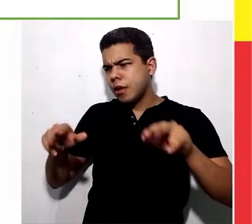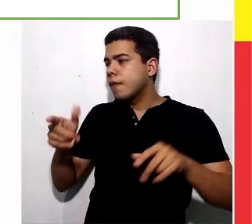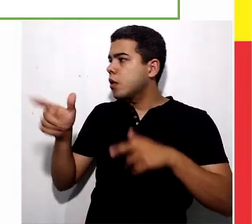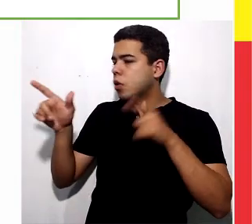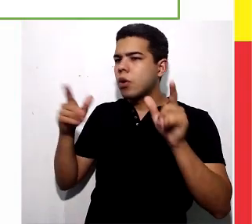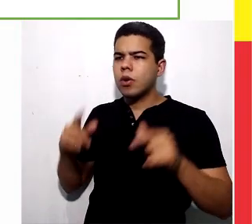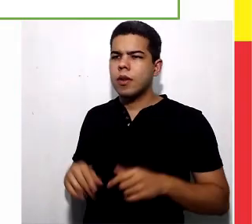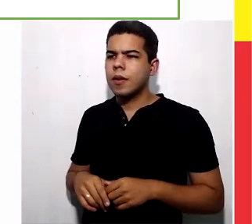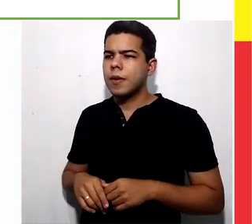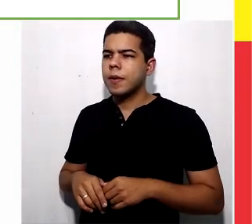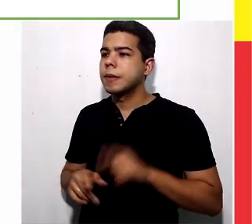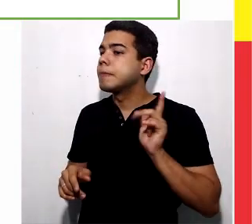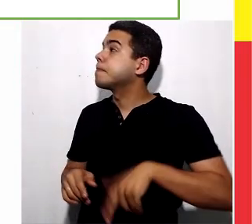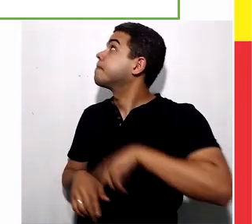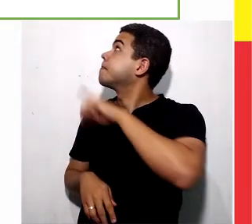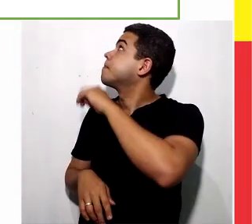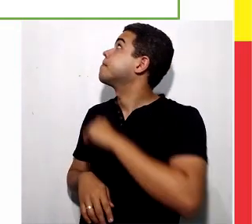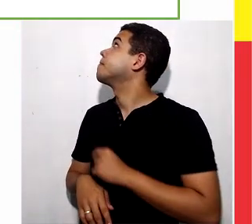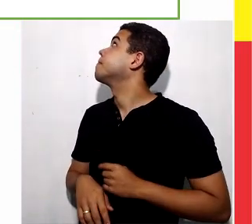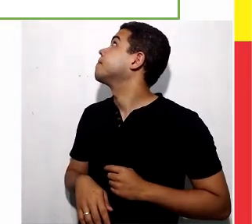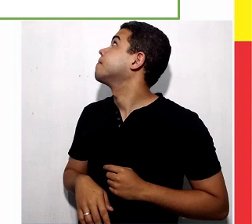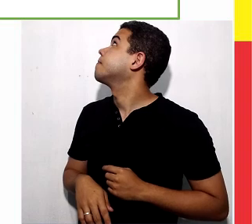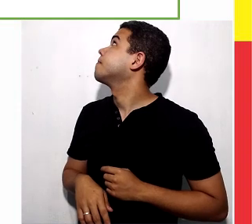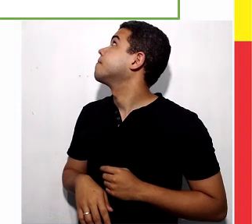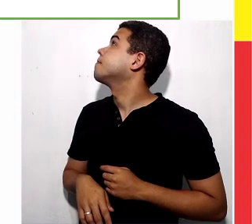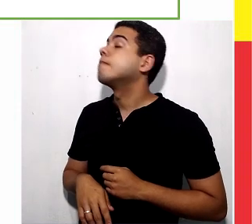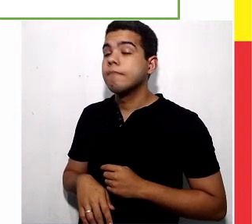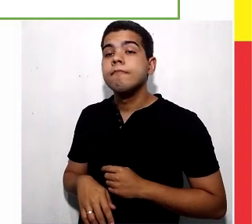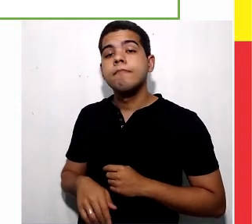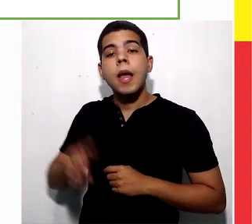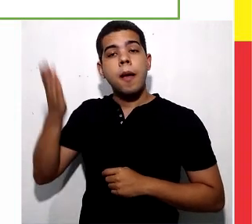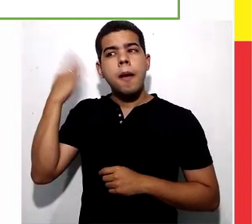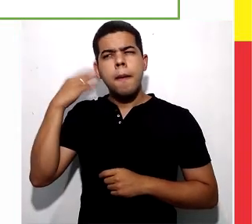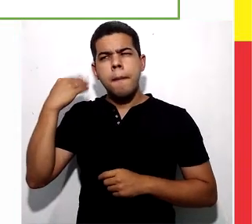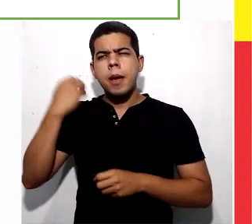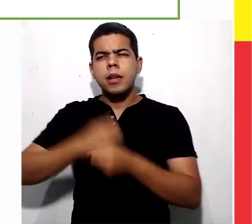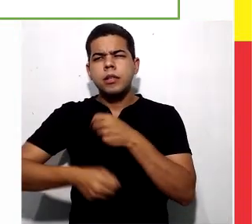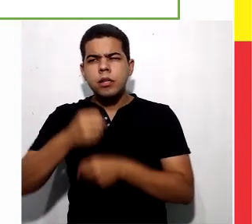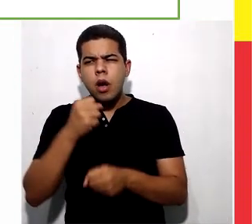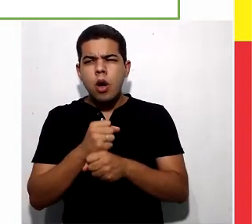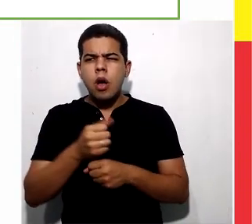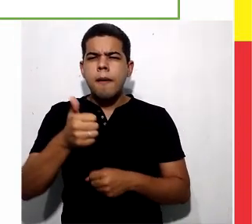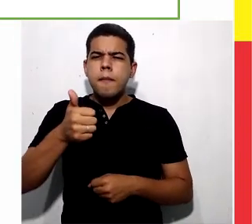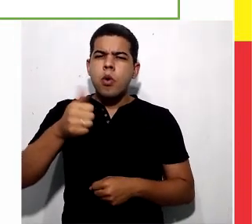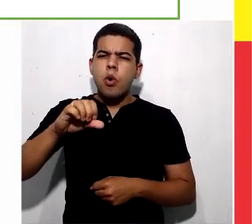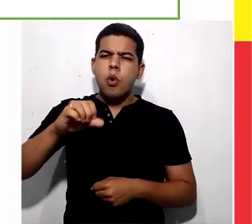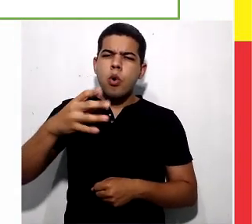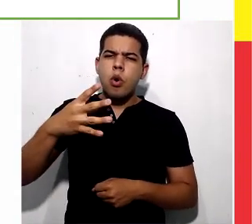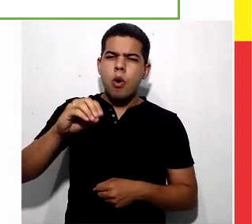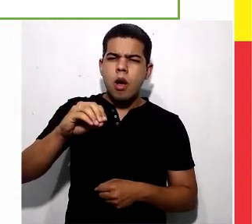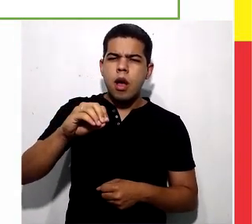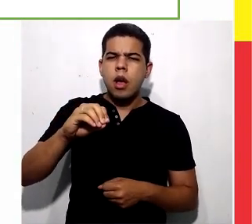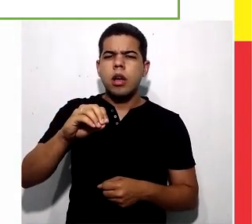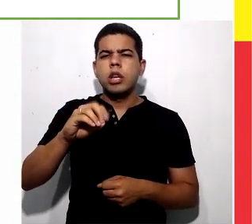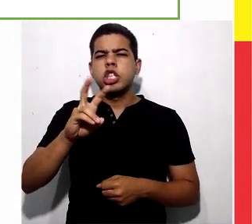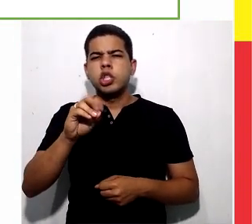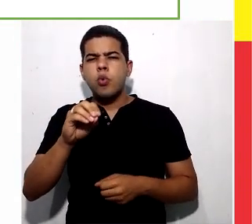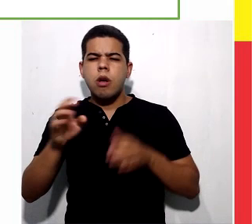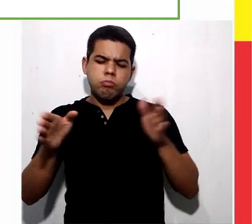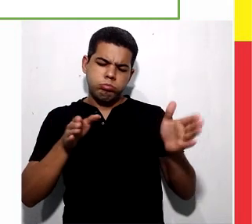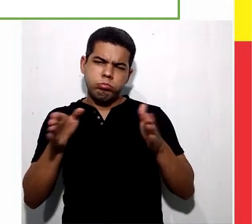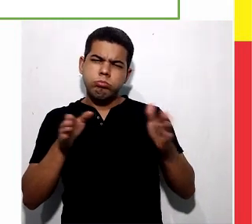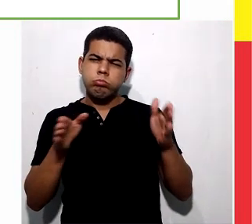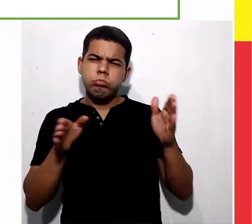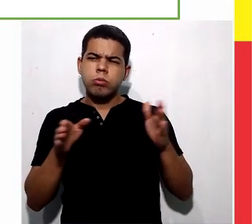A obra se passa no Rio de Janeiro, na década de 1940 e 1950, mas a